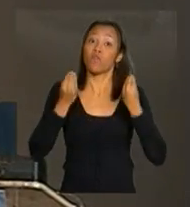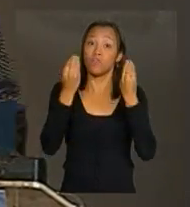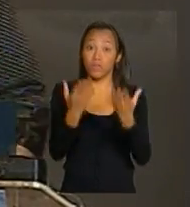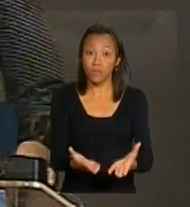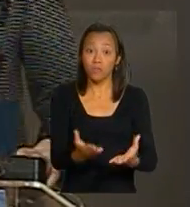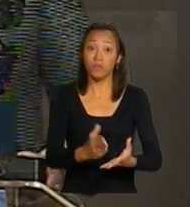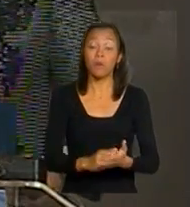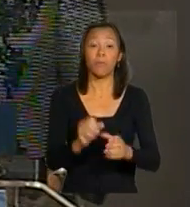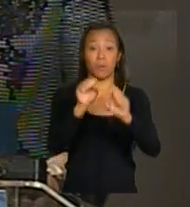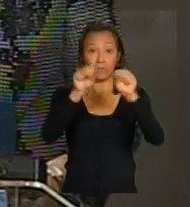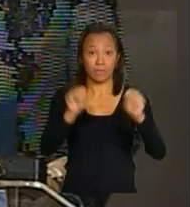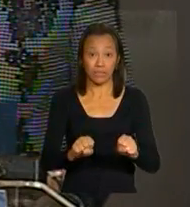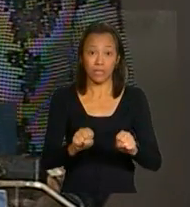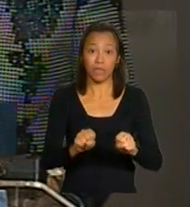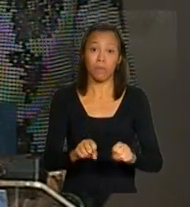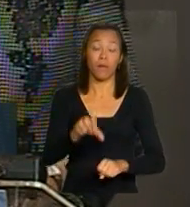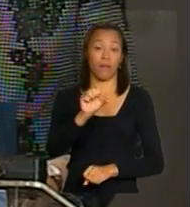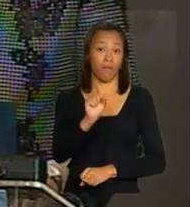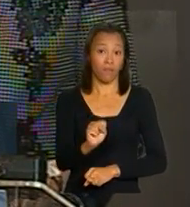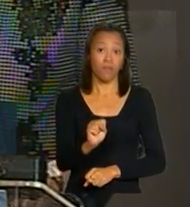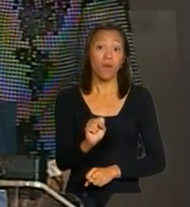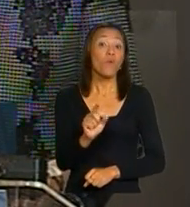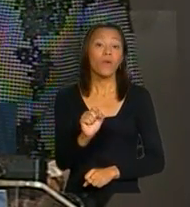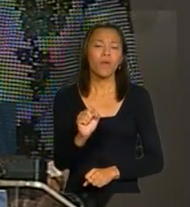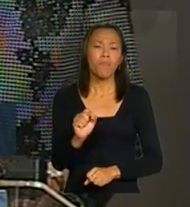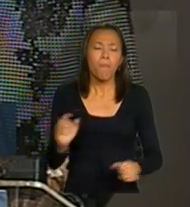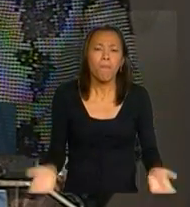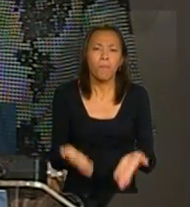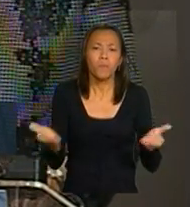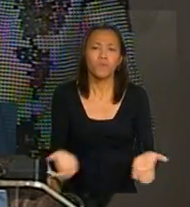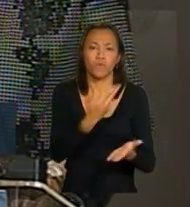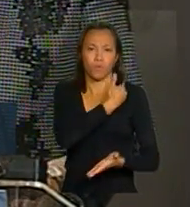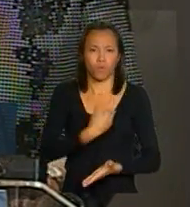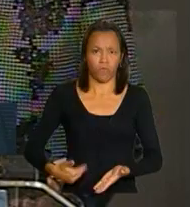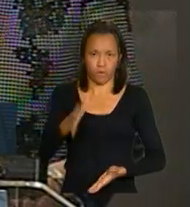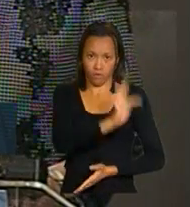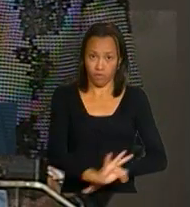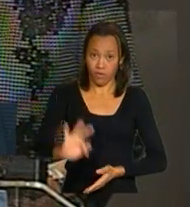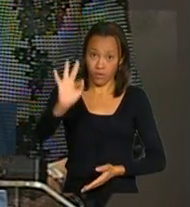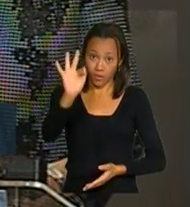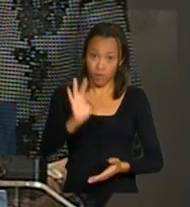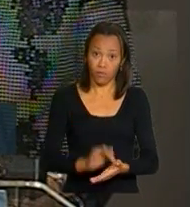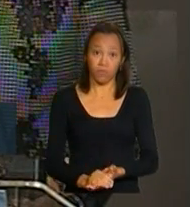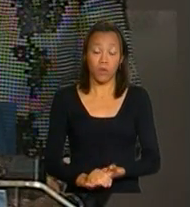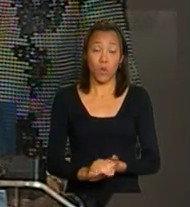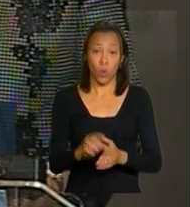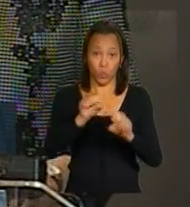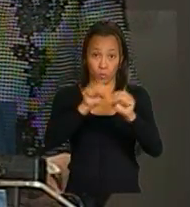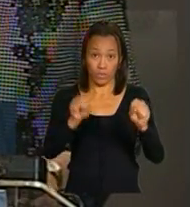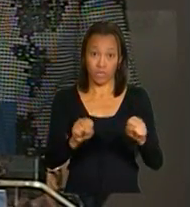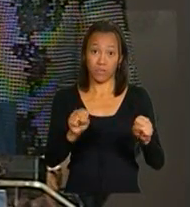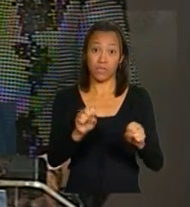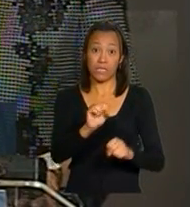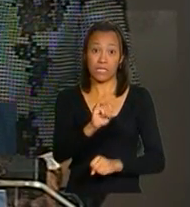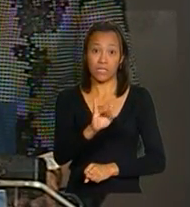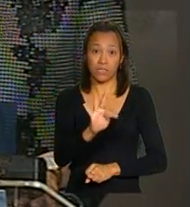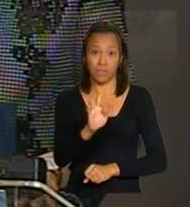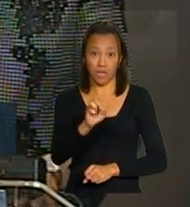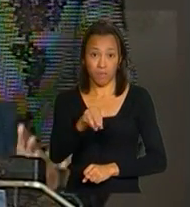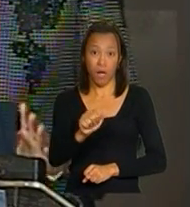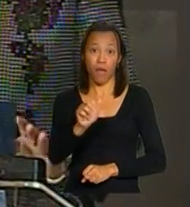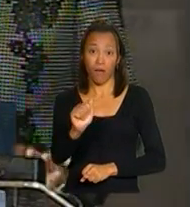S motivou o governo federal a firmar com o Sistema S a nossa